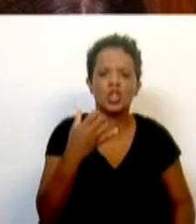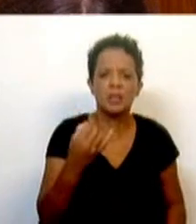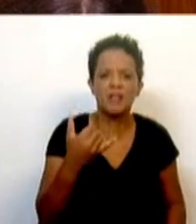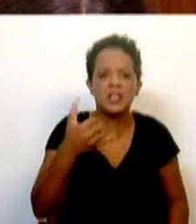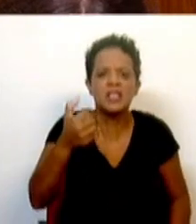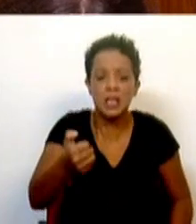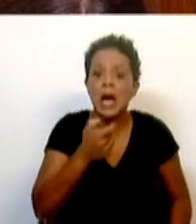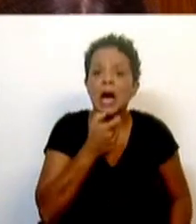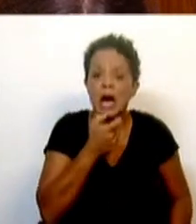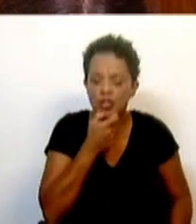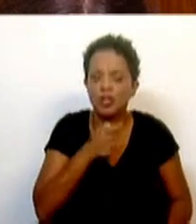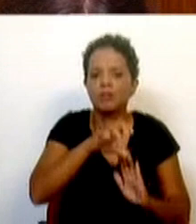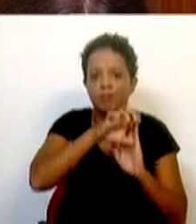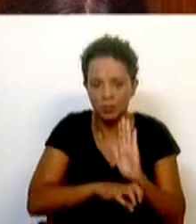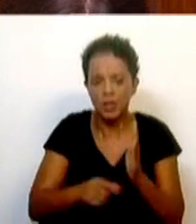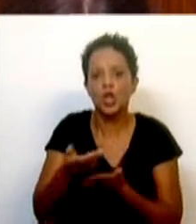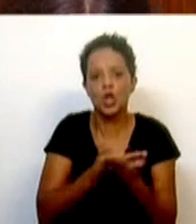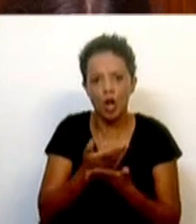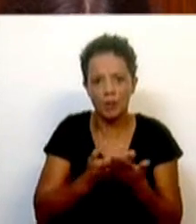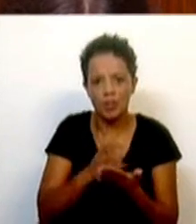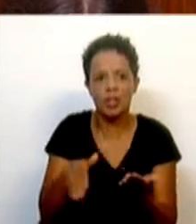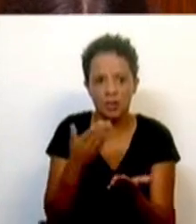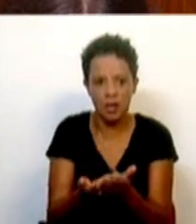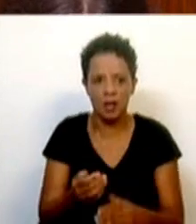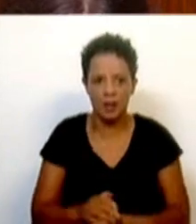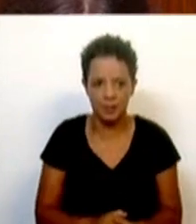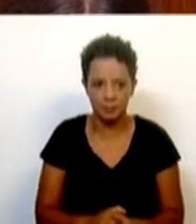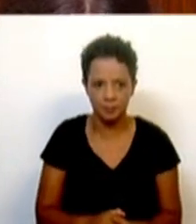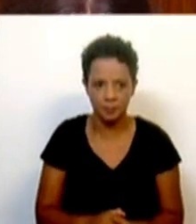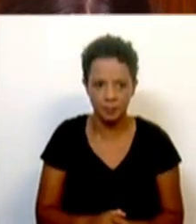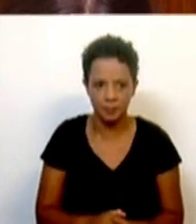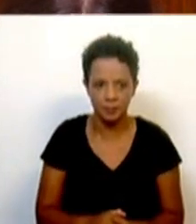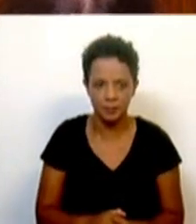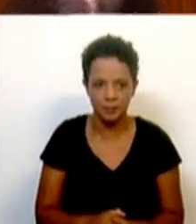2025, se houvesse condições económicas para o efeito.